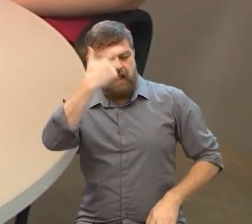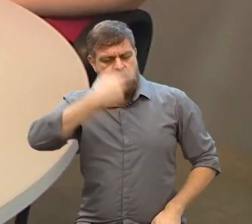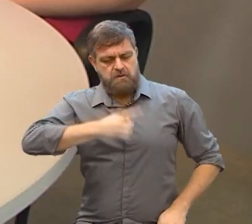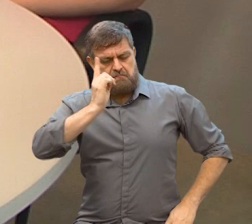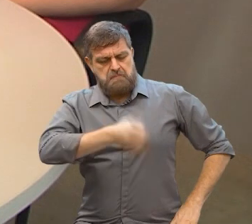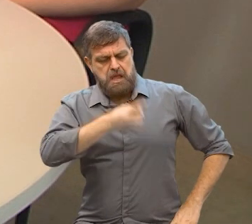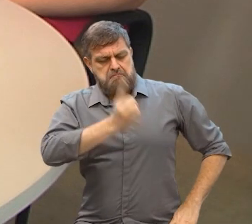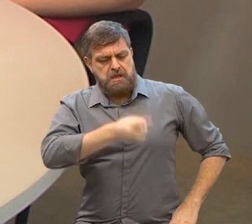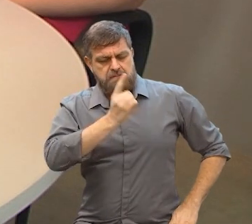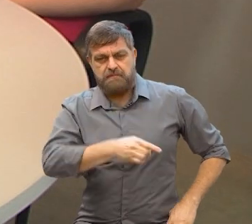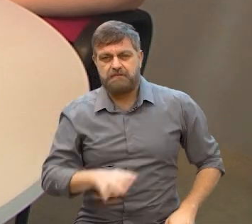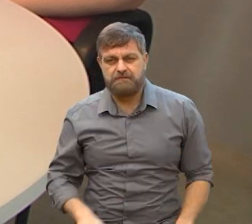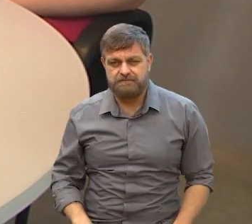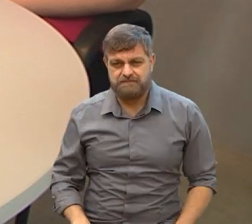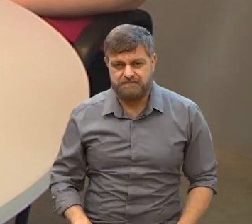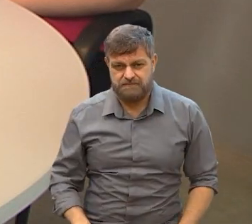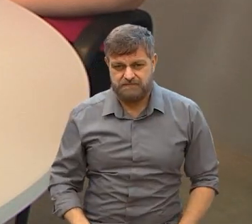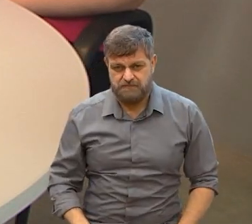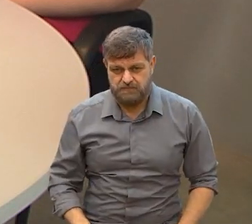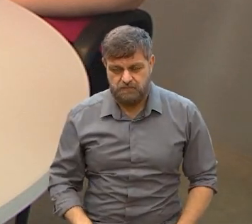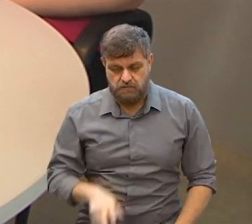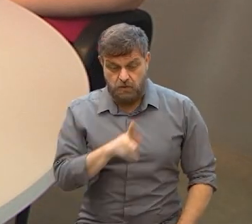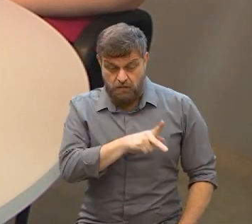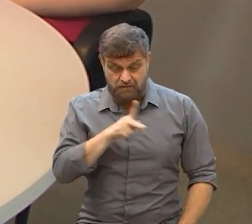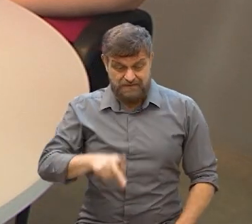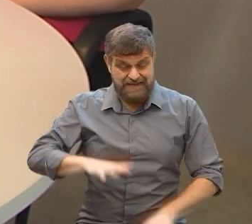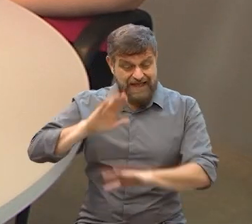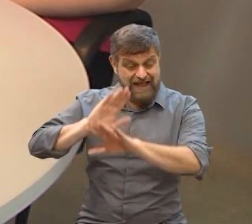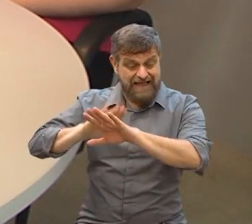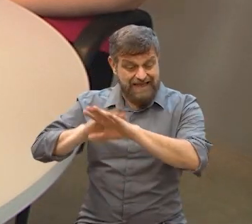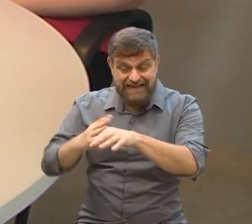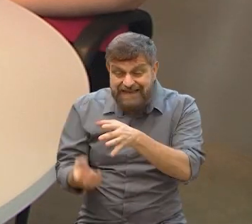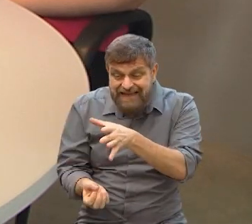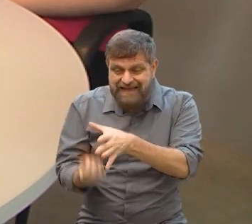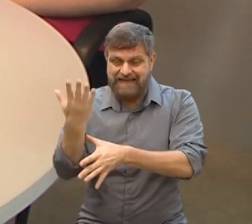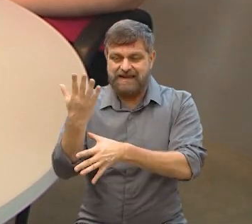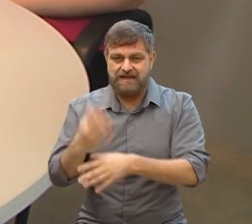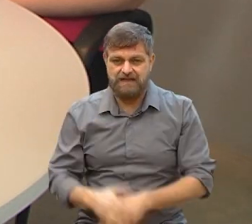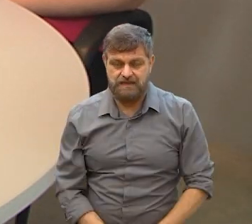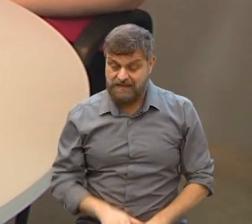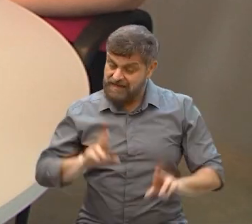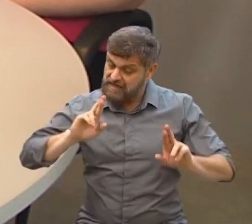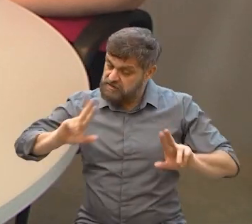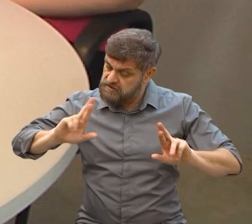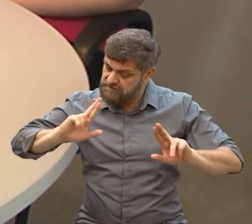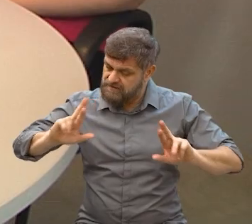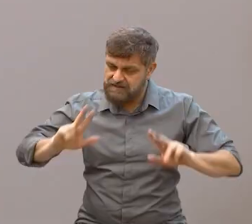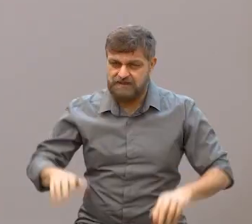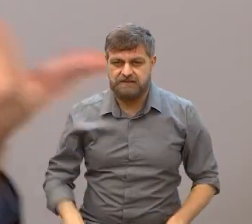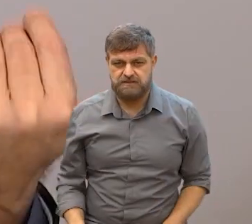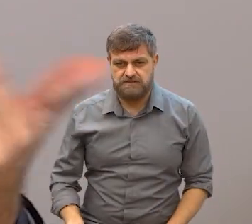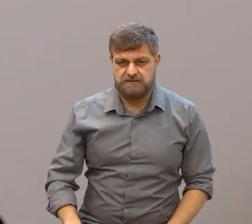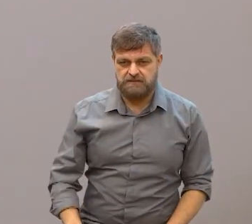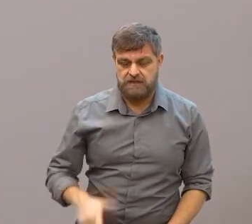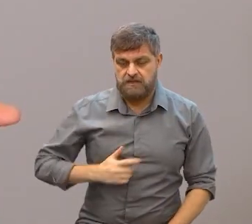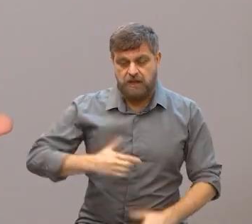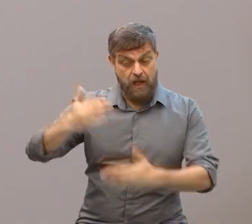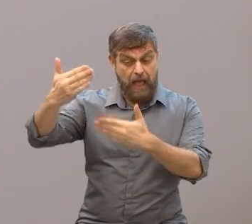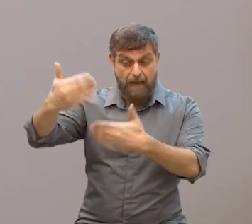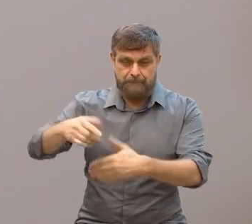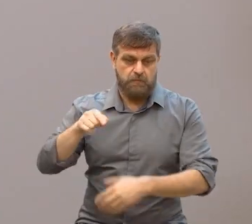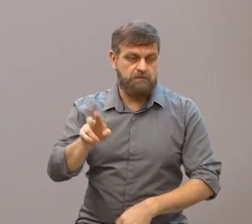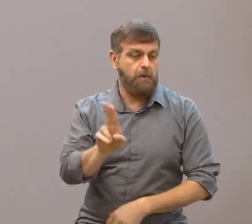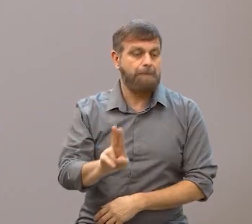autoridade positiva, e né? o pior, exatamente, autoridade no sentido do que criar, não autoritarismo. Bem diferente. E não usar a prova, como a Carol